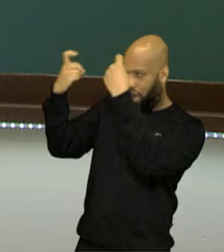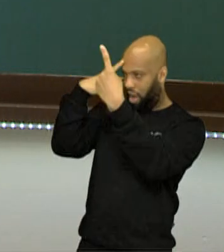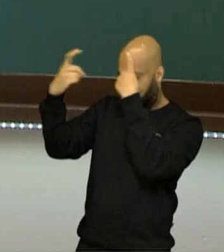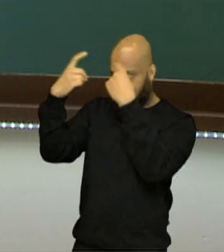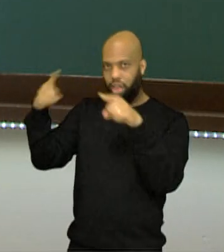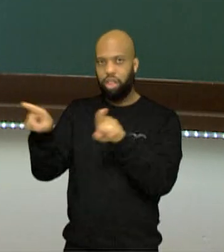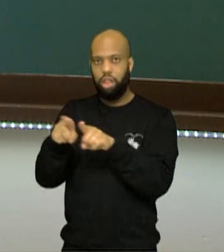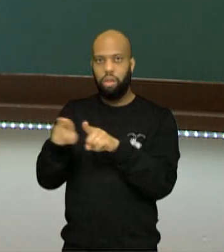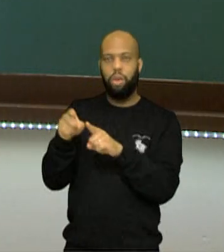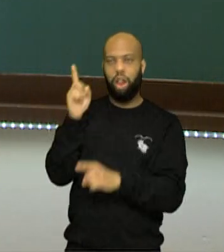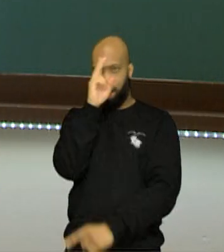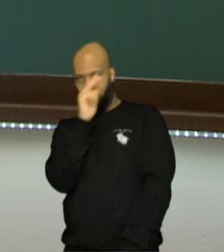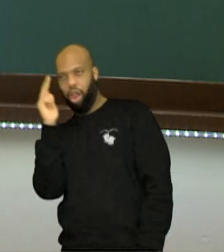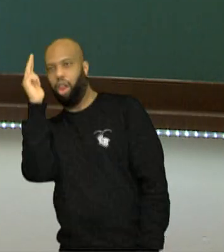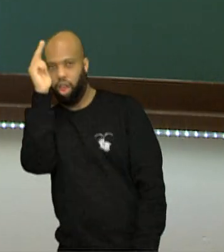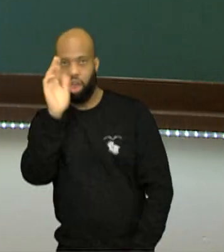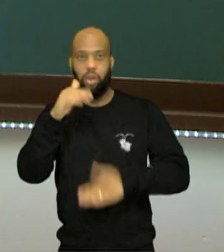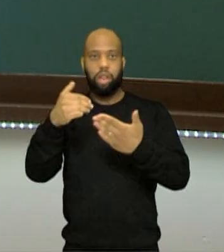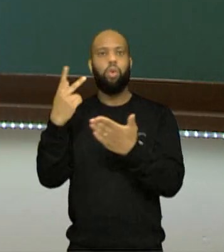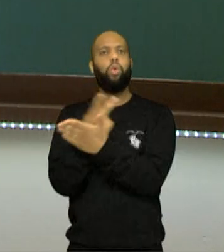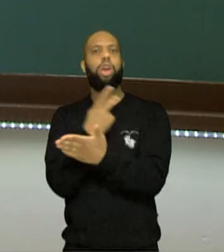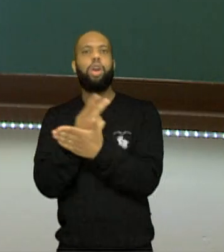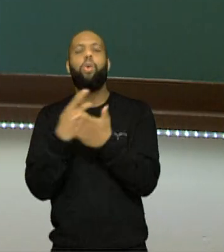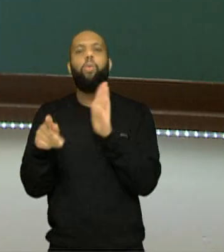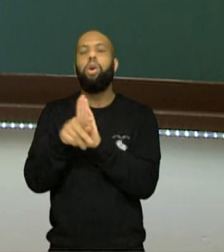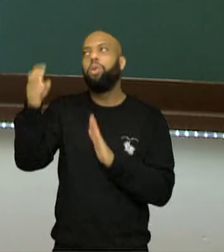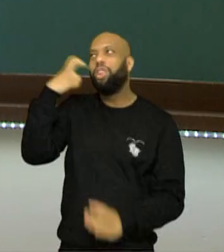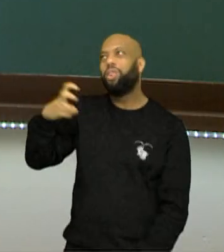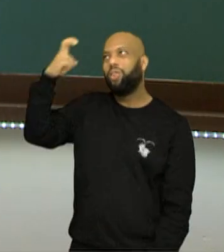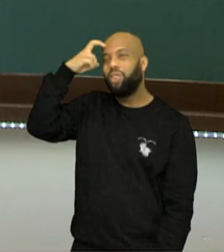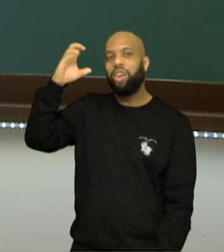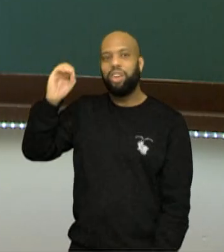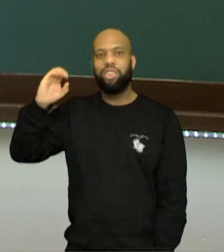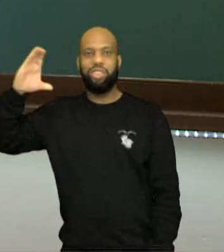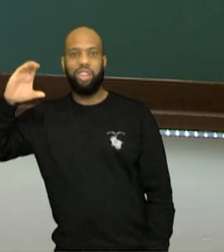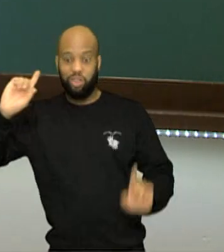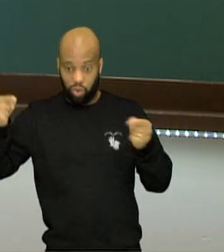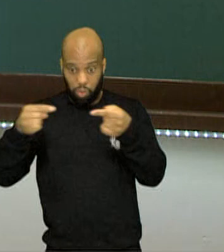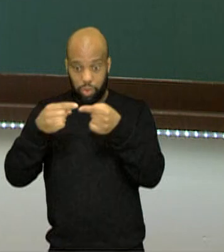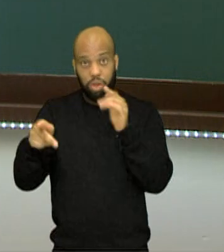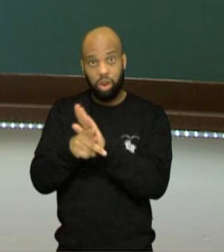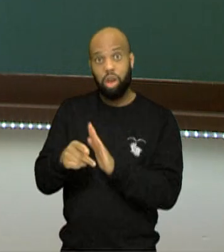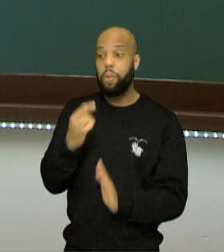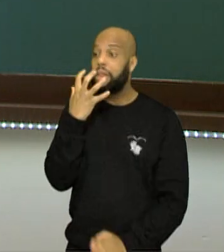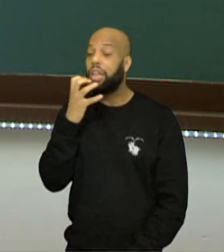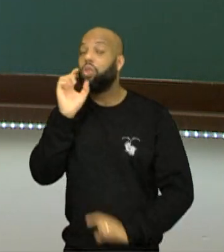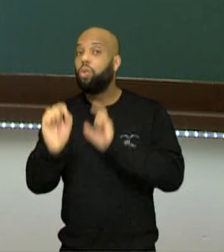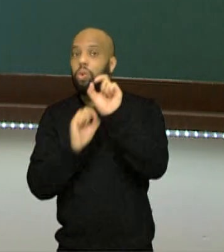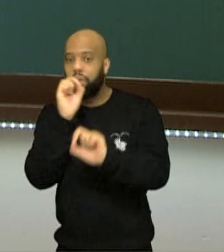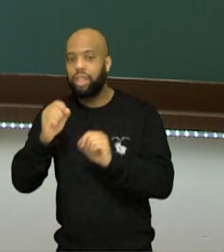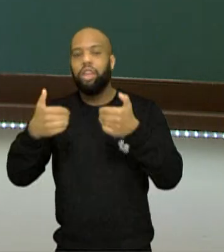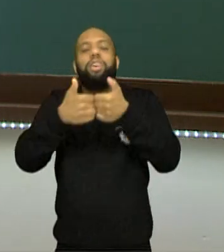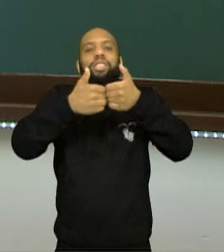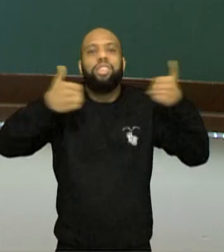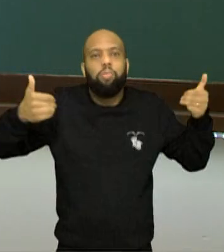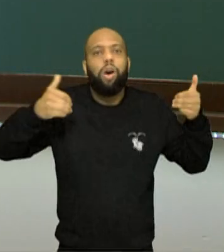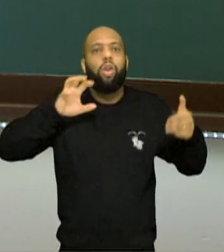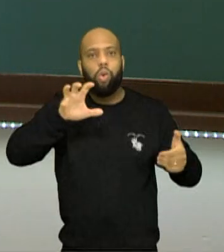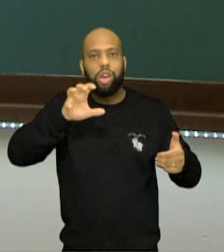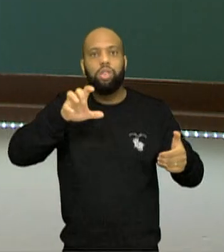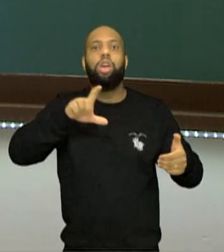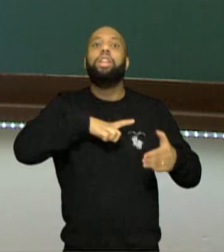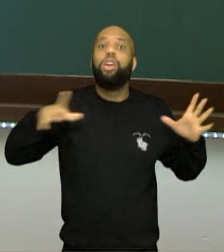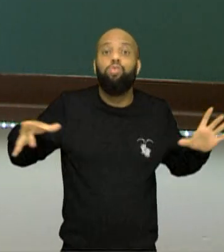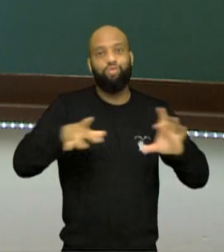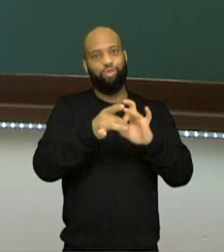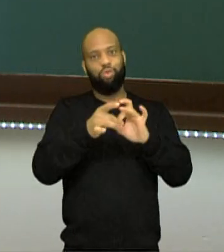criatividade, embriaguez. E o erro da cultura ocidental, de acordo com Nietzsche, foi justamente ter separado essas